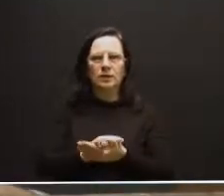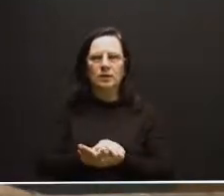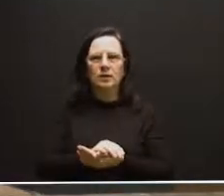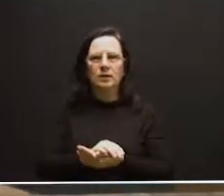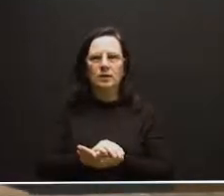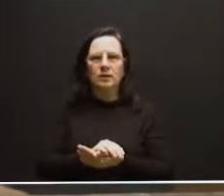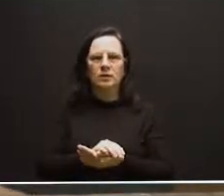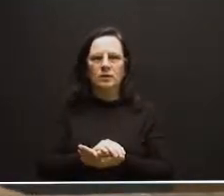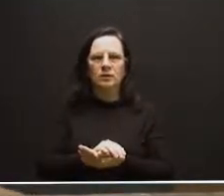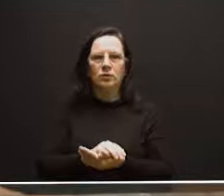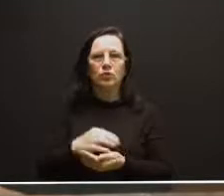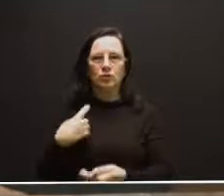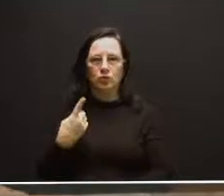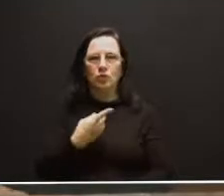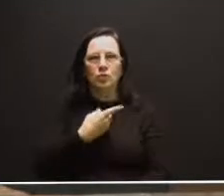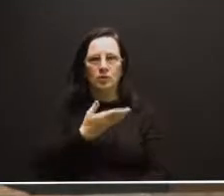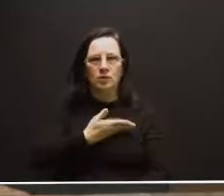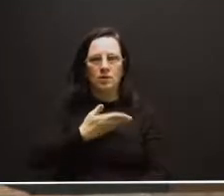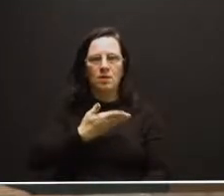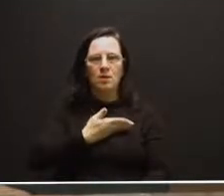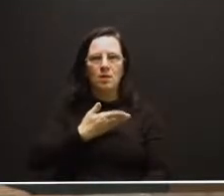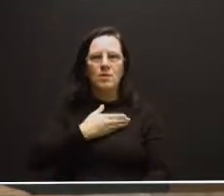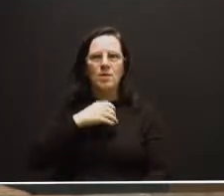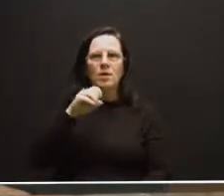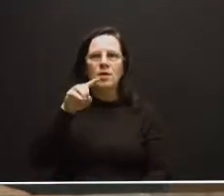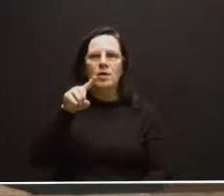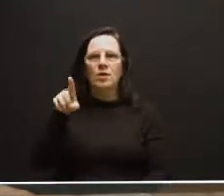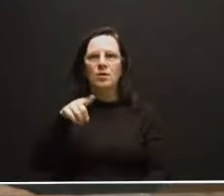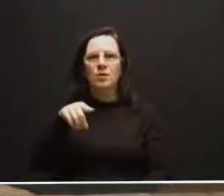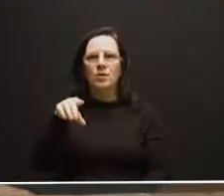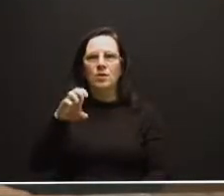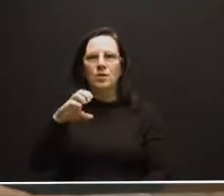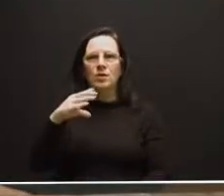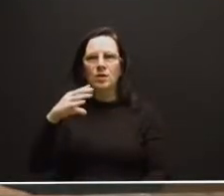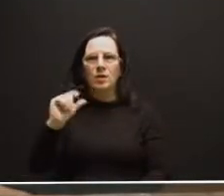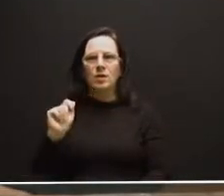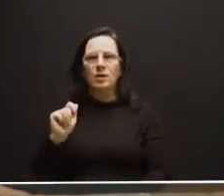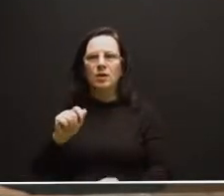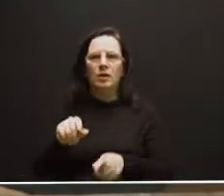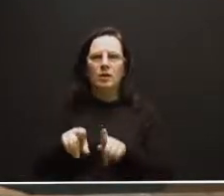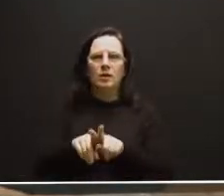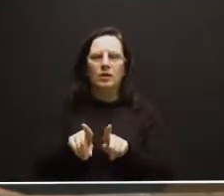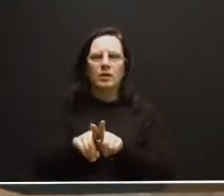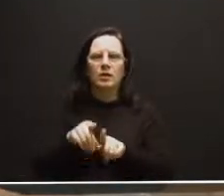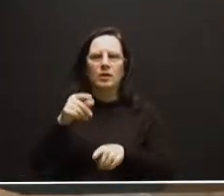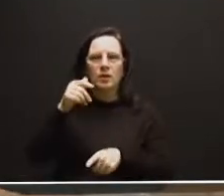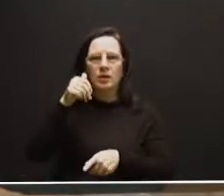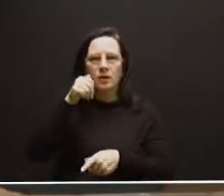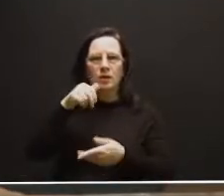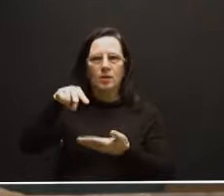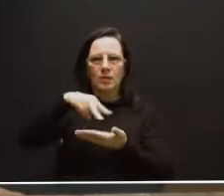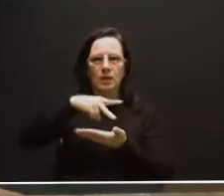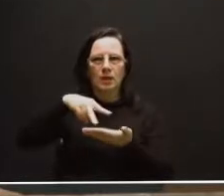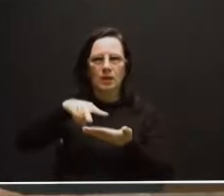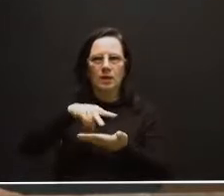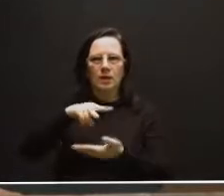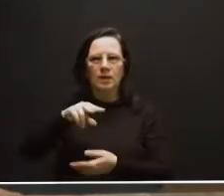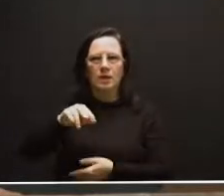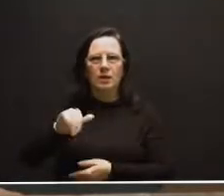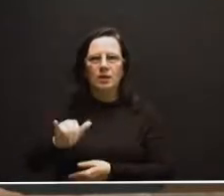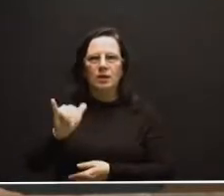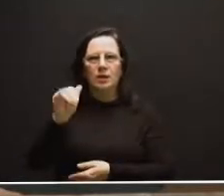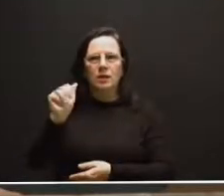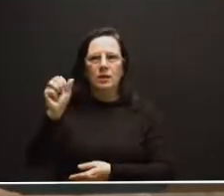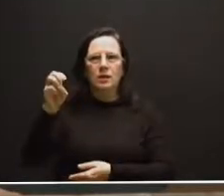vanessa o nosso amigo ceca a toda a equipe a nossa bailarina e yasmin também é campeã como